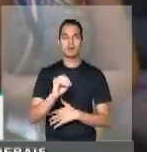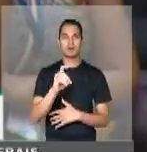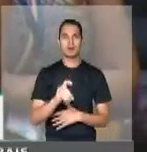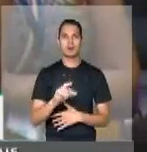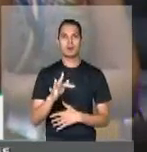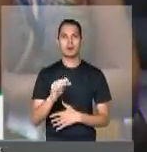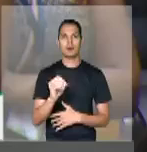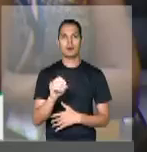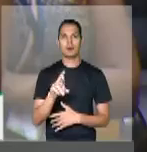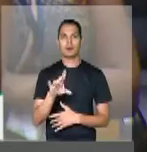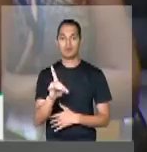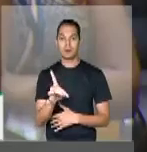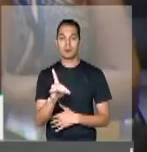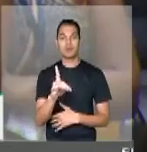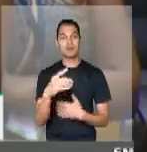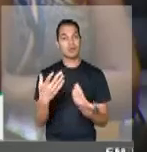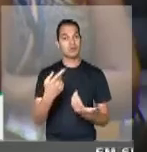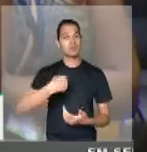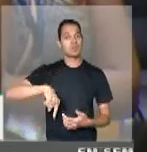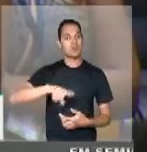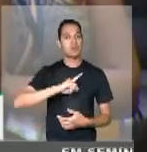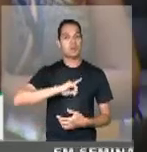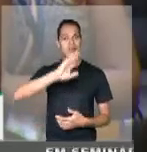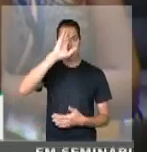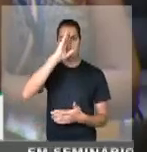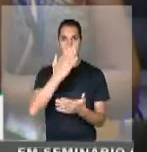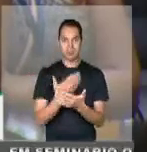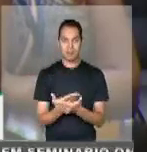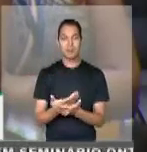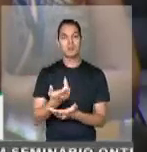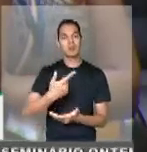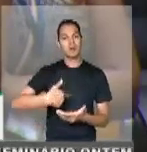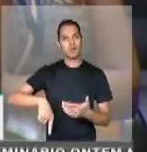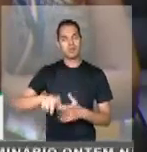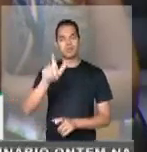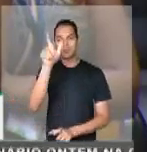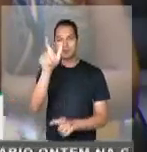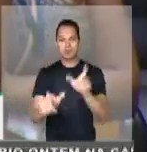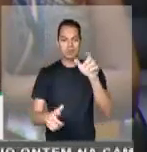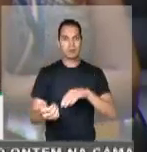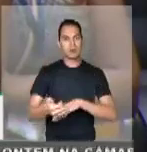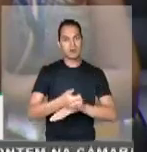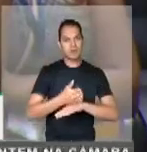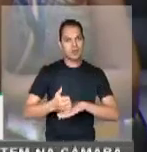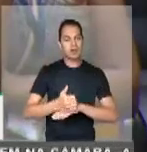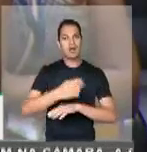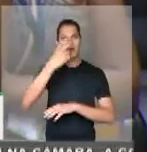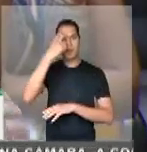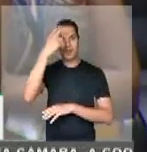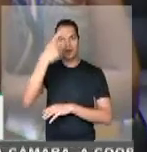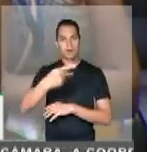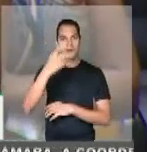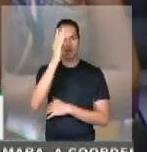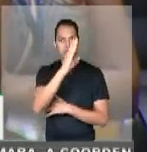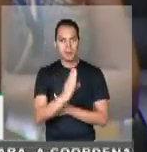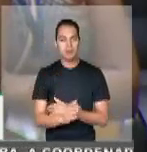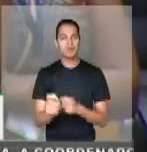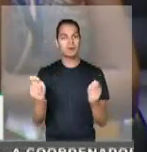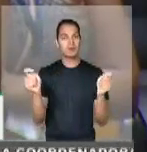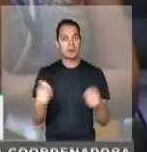Então, faz-nos crer, senhor presidente, que nós temos capital humano, intelectual no nosso país e